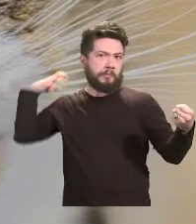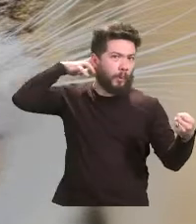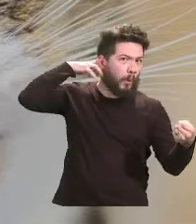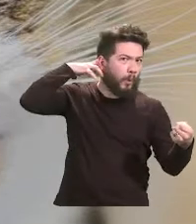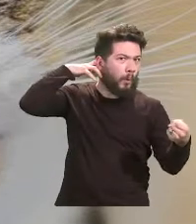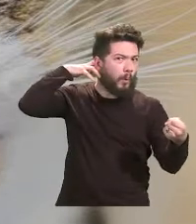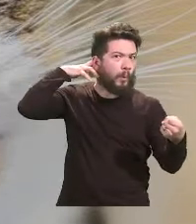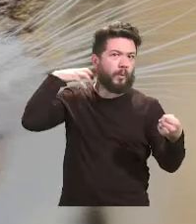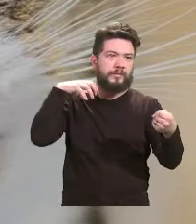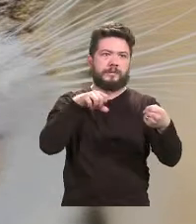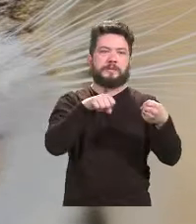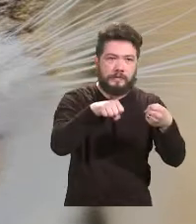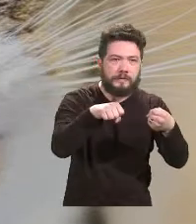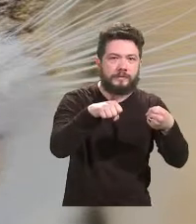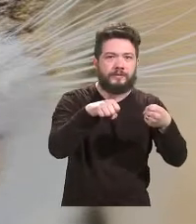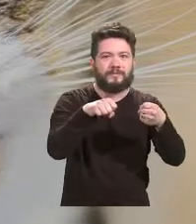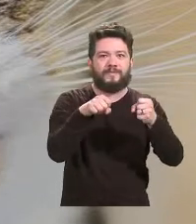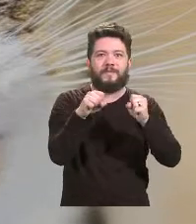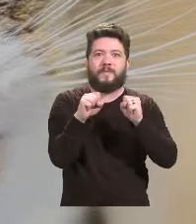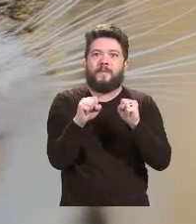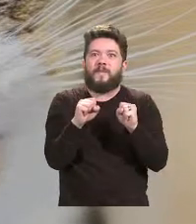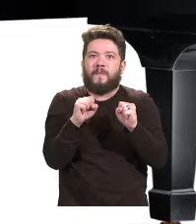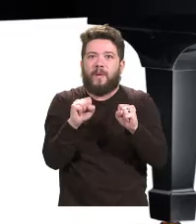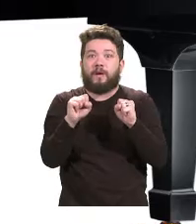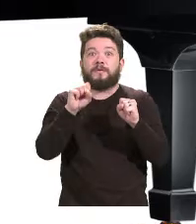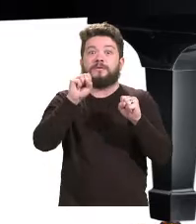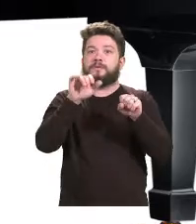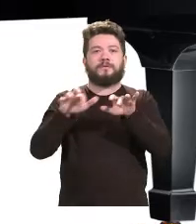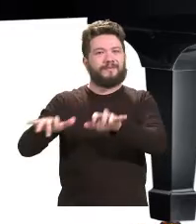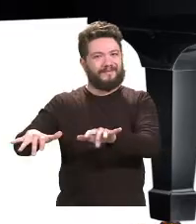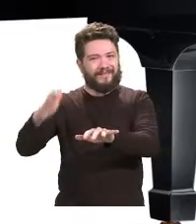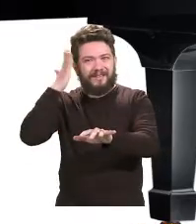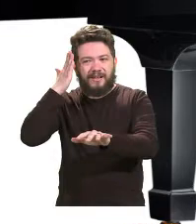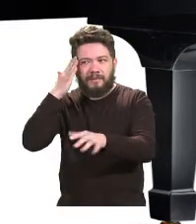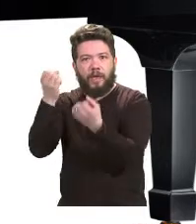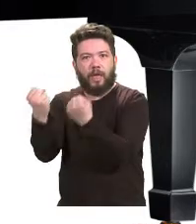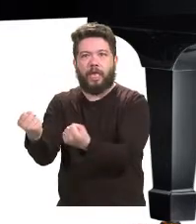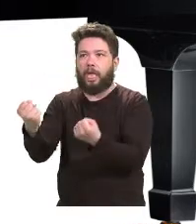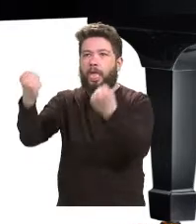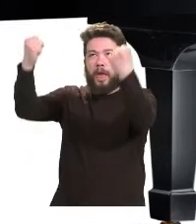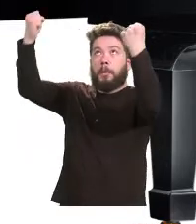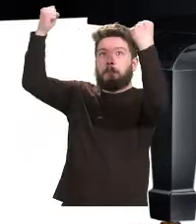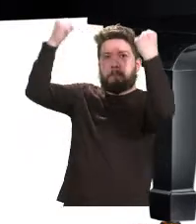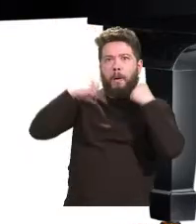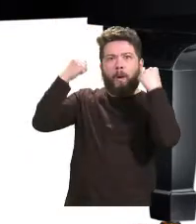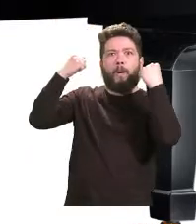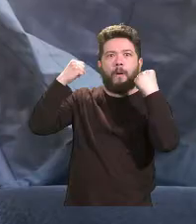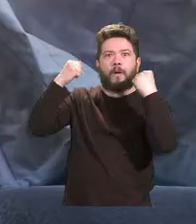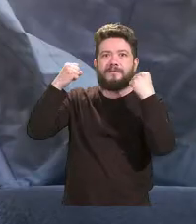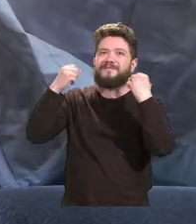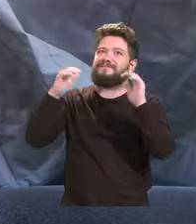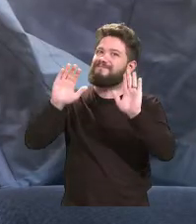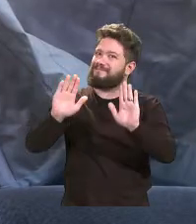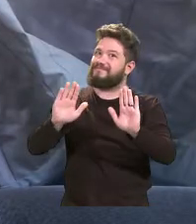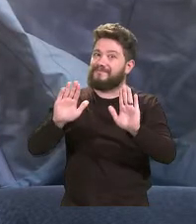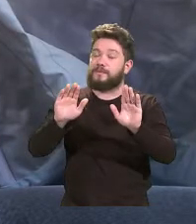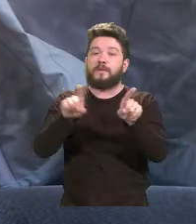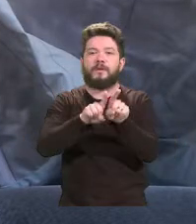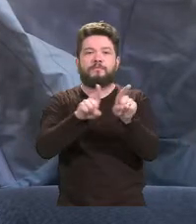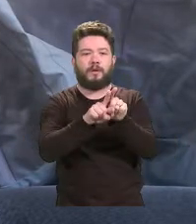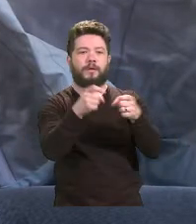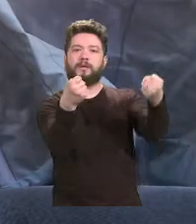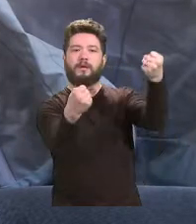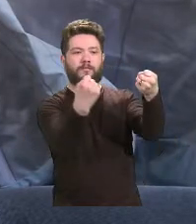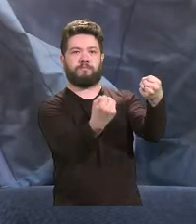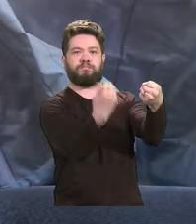animais contra as pessoas do carro. Seria similar a cair um piano em você. Lembre também que o